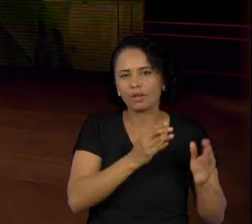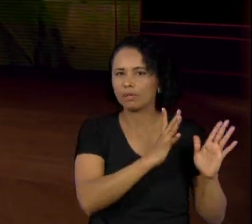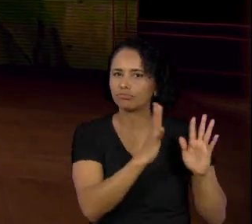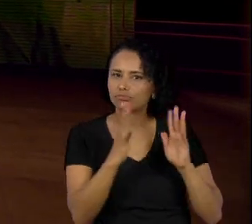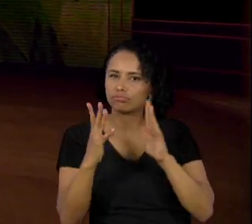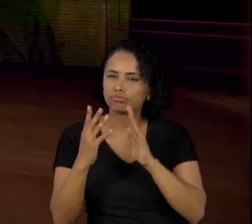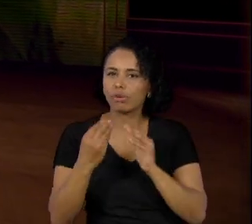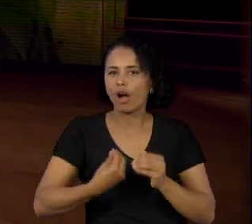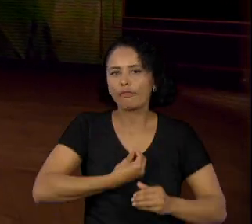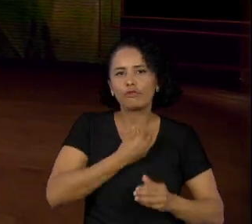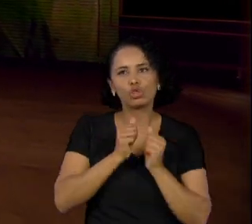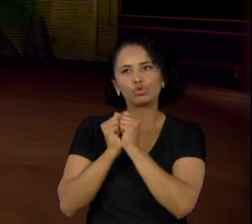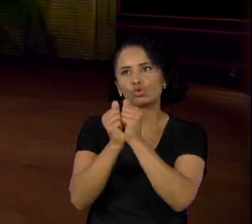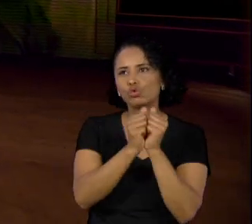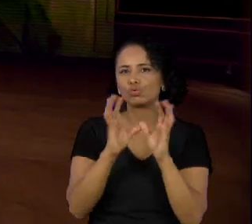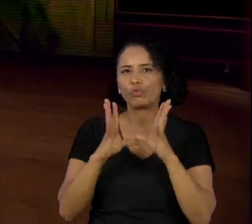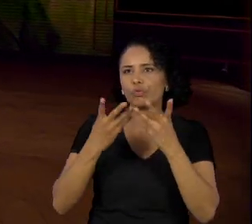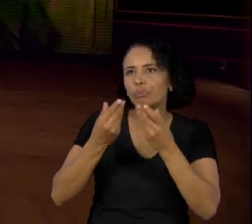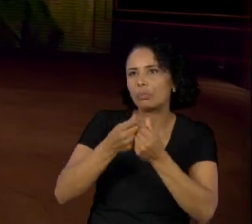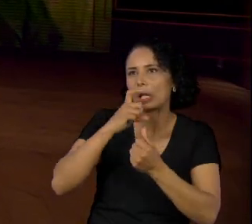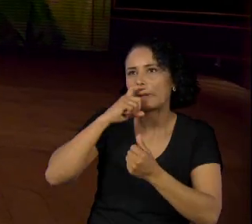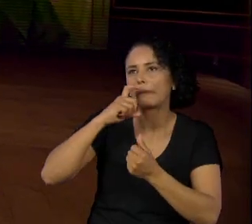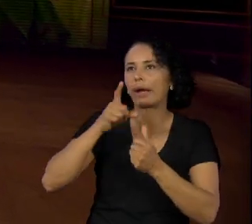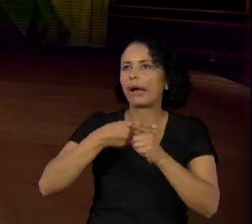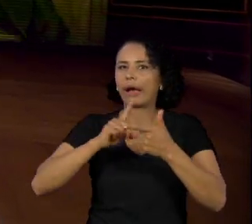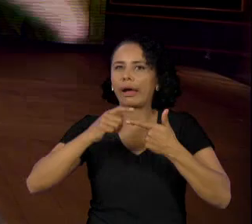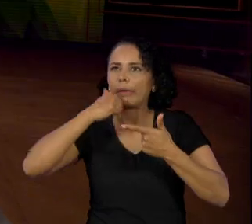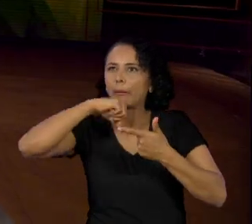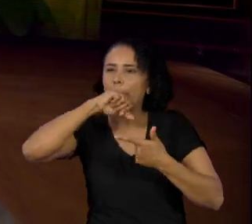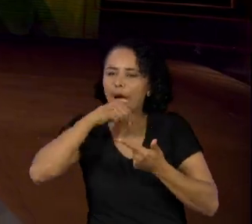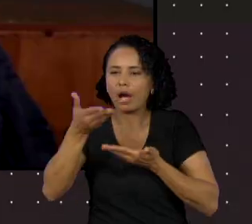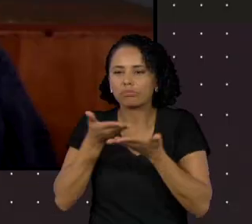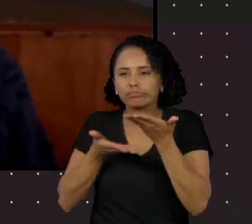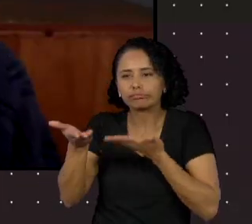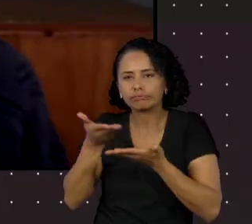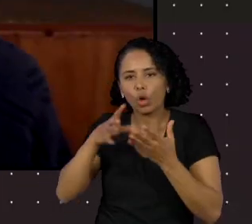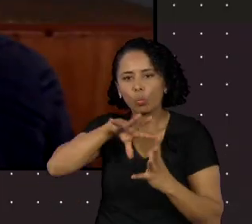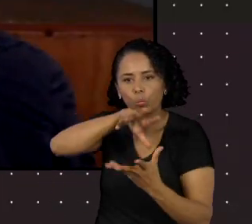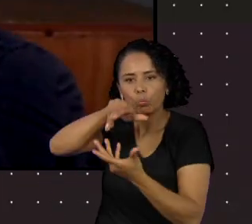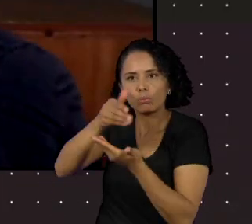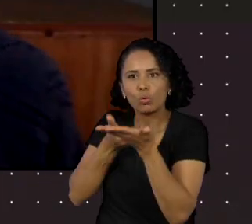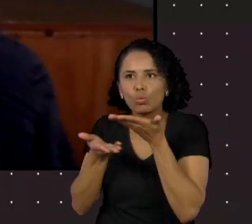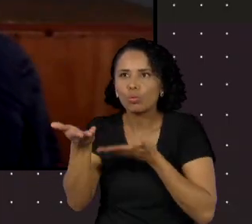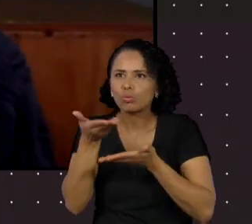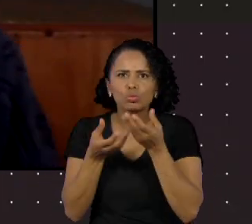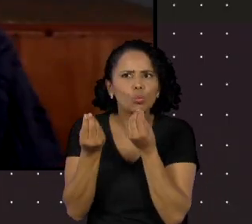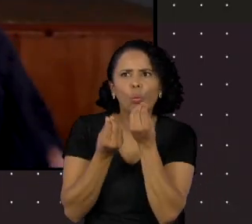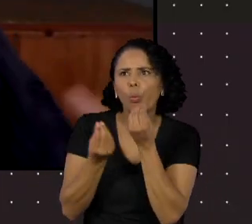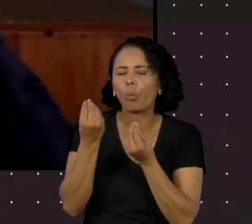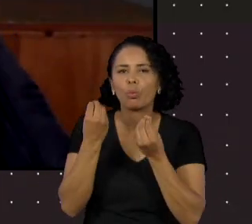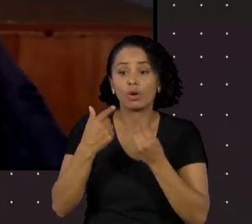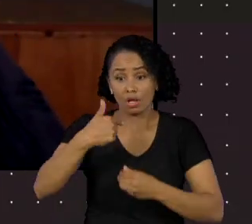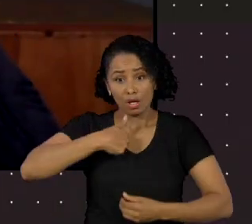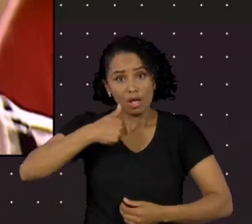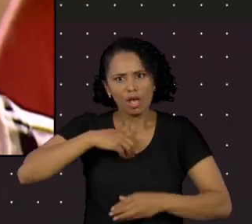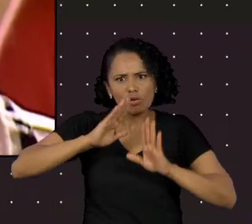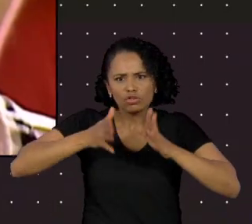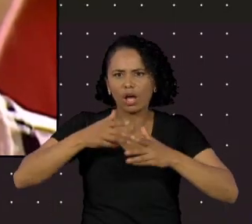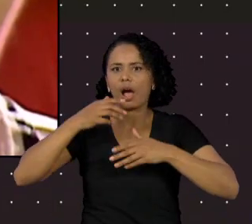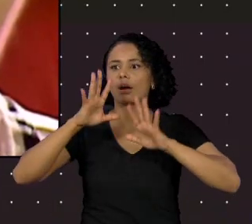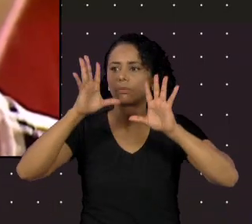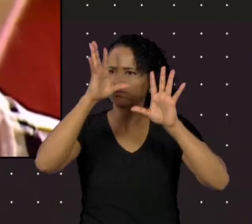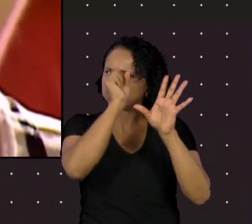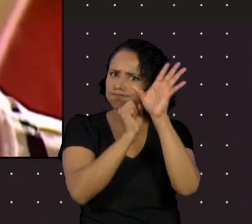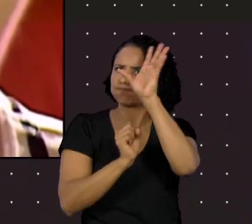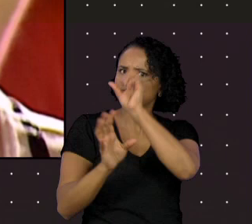pais, como era a relação dela com o mundo. Então, eu ia aprendendo e construindo